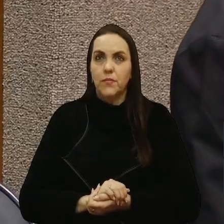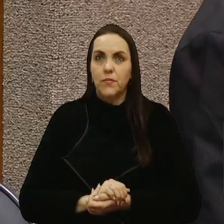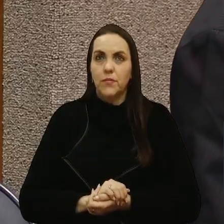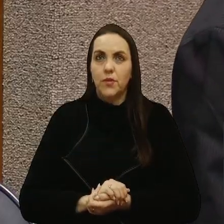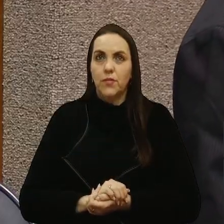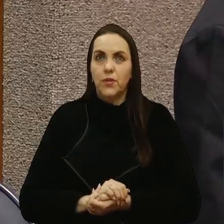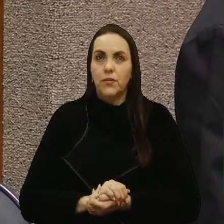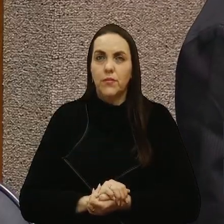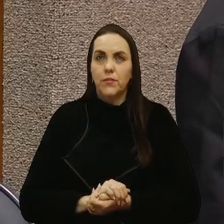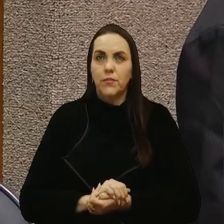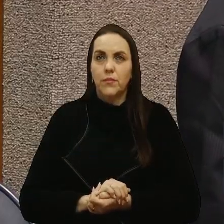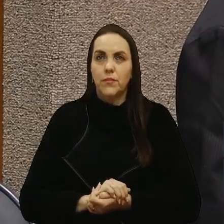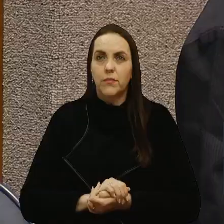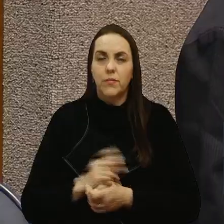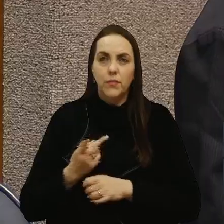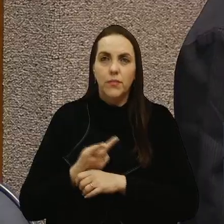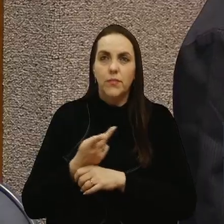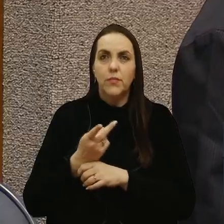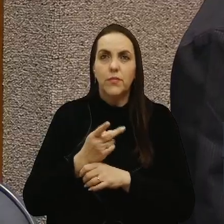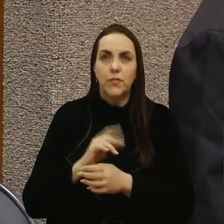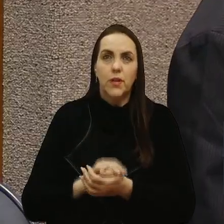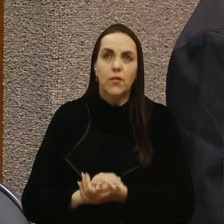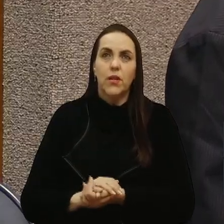mandados de busca e apreensão 95,